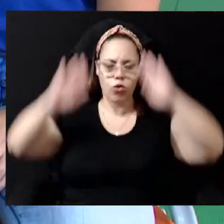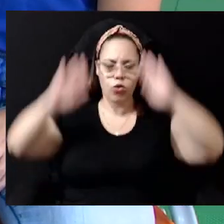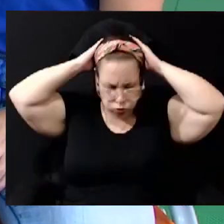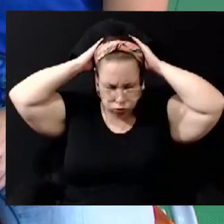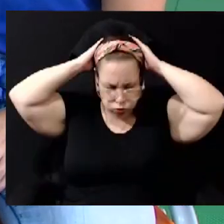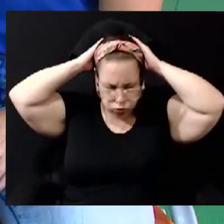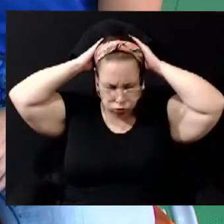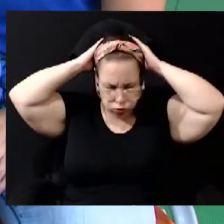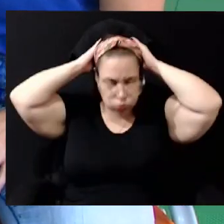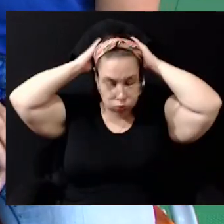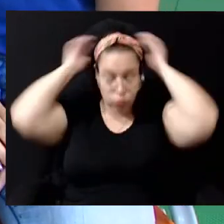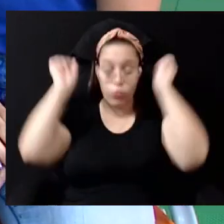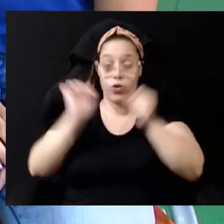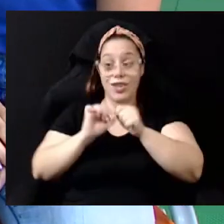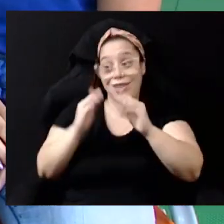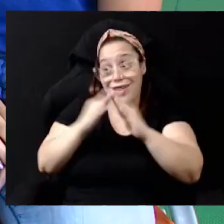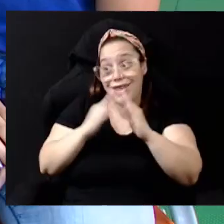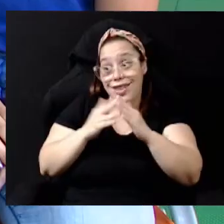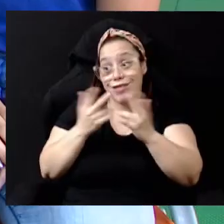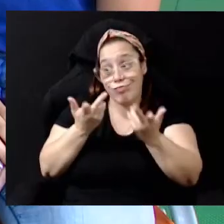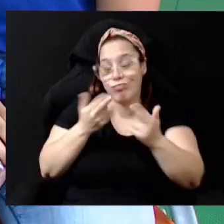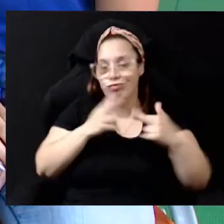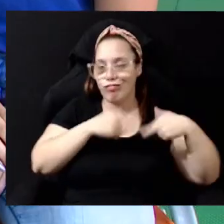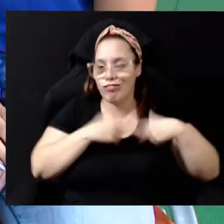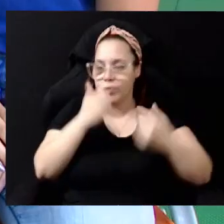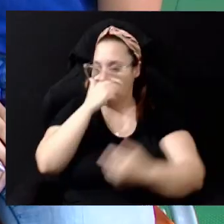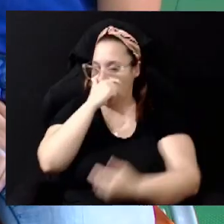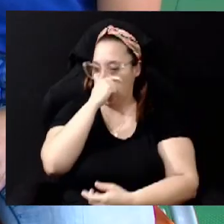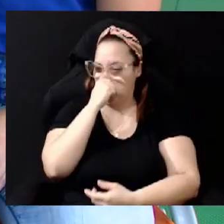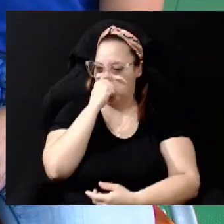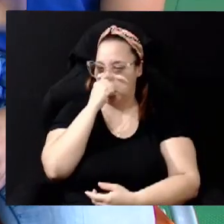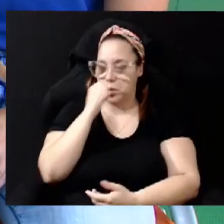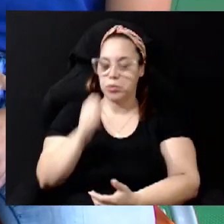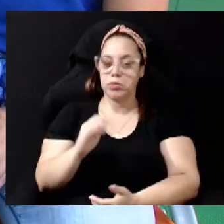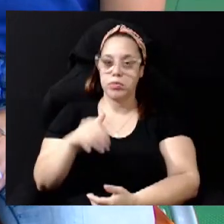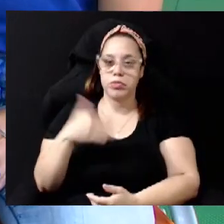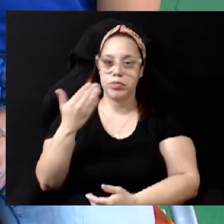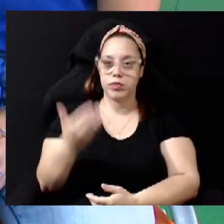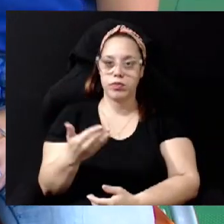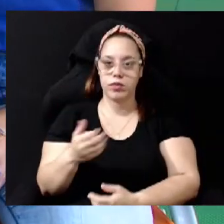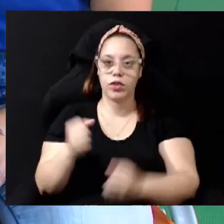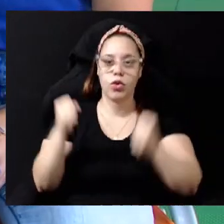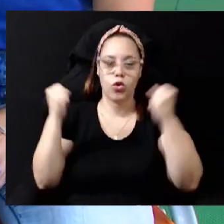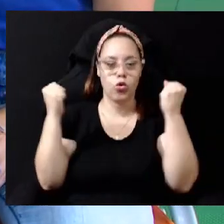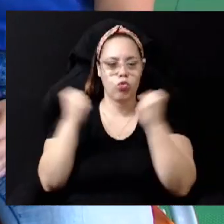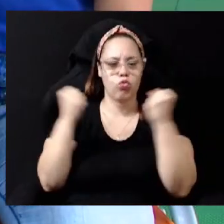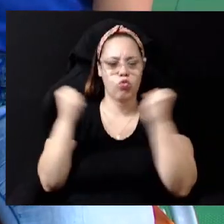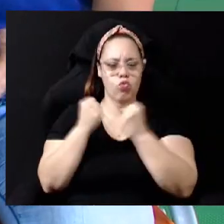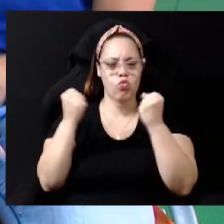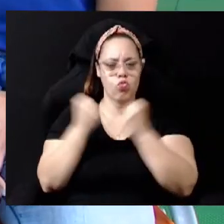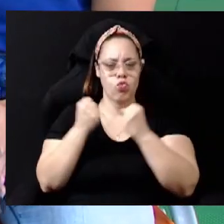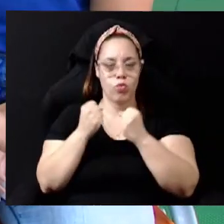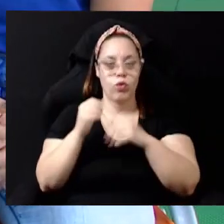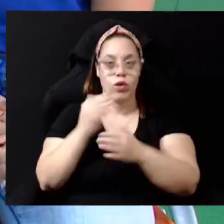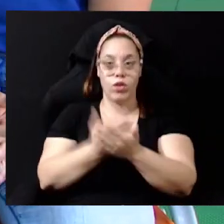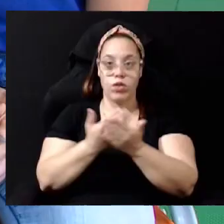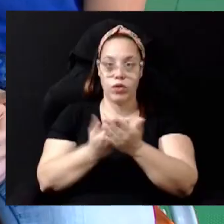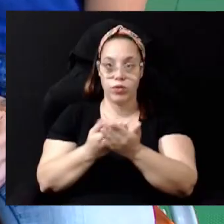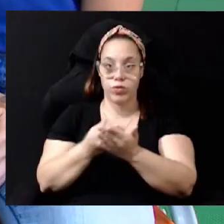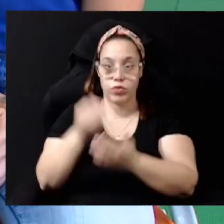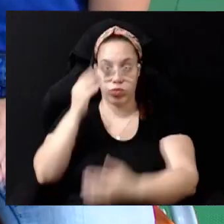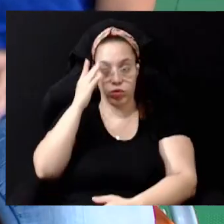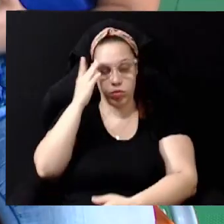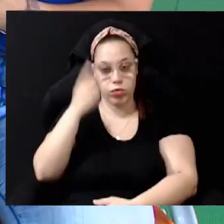às vezes vê o pai, a mãe fazendo em casa, né, ou algum responsável. E depois nós partimos para a parte de aquecimento, que já é inserindo nas